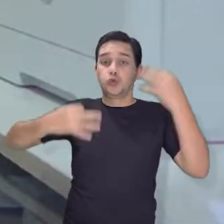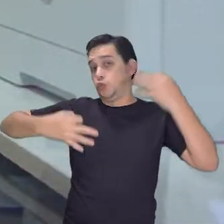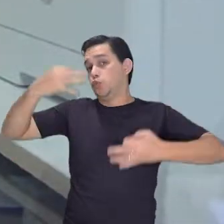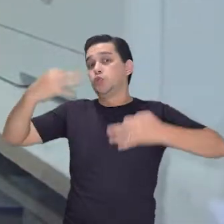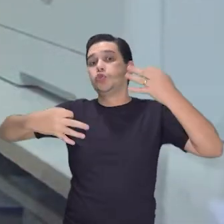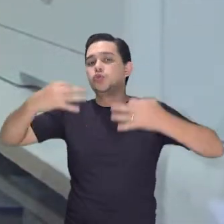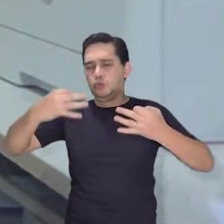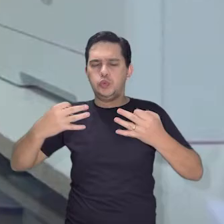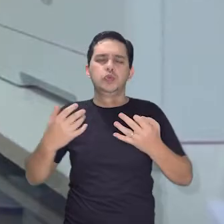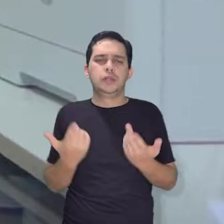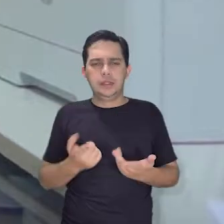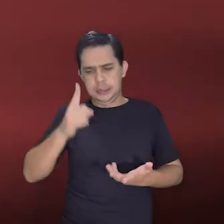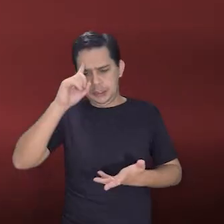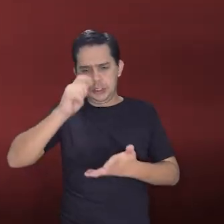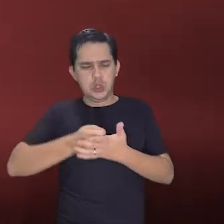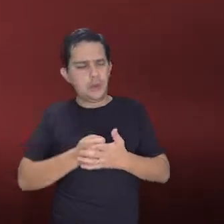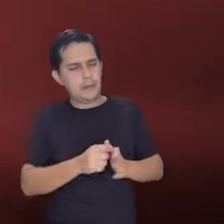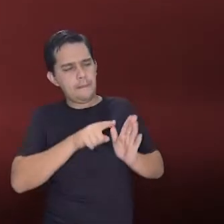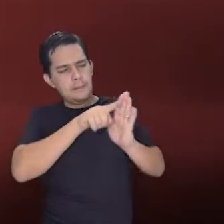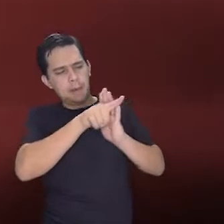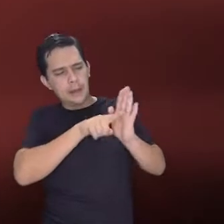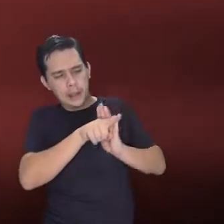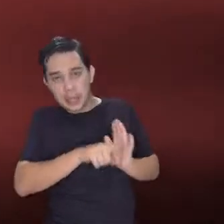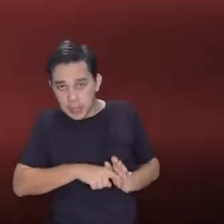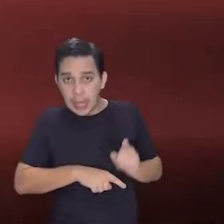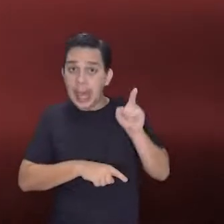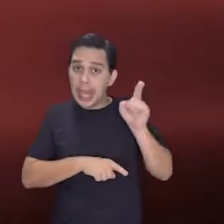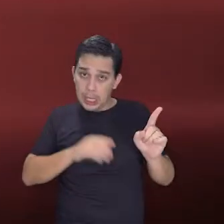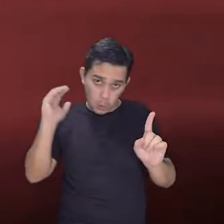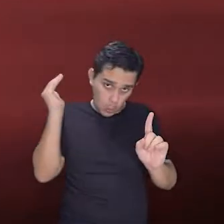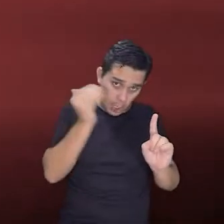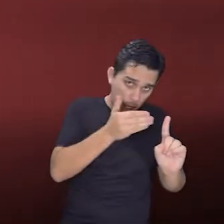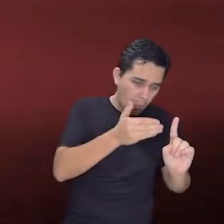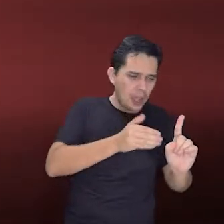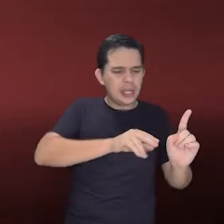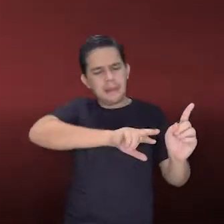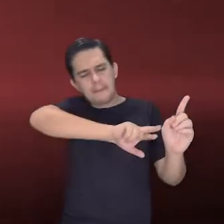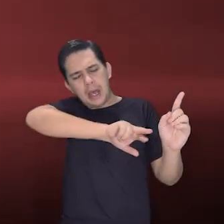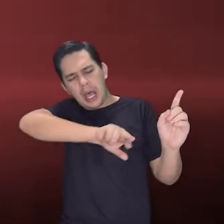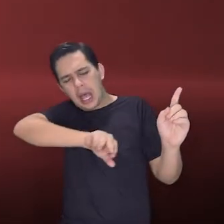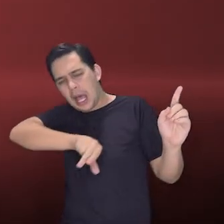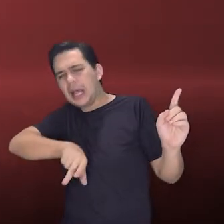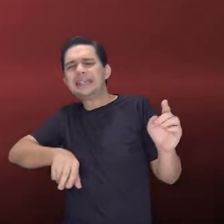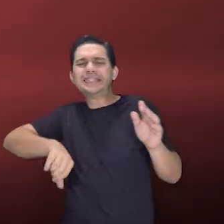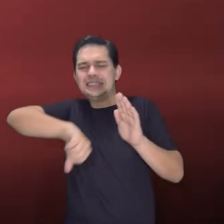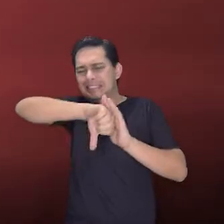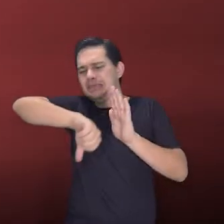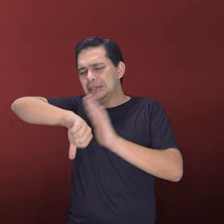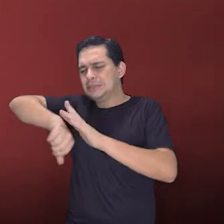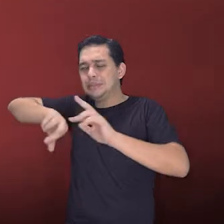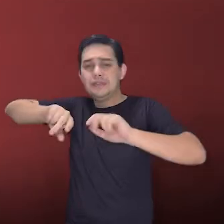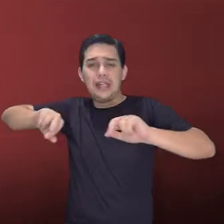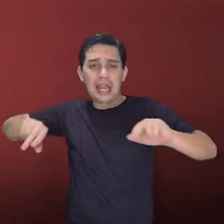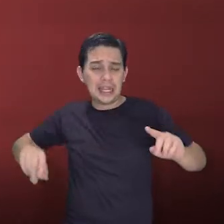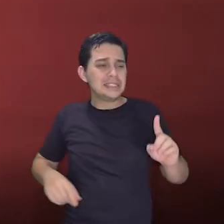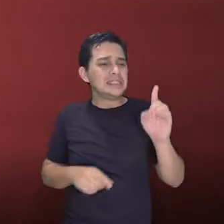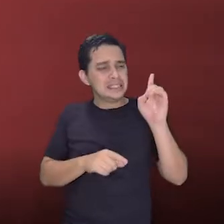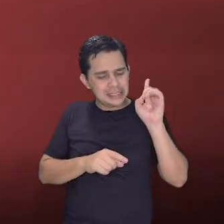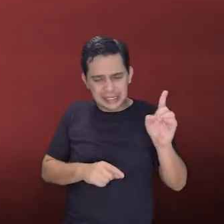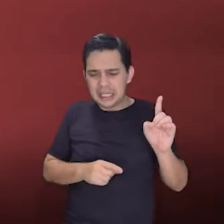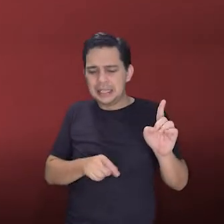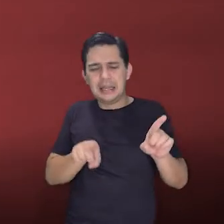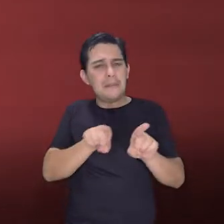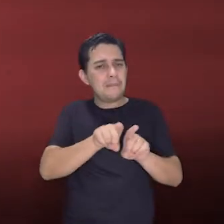Tribunal reconheceu também os maus antecedentes do réu, uma vez que já foi condenado pela prática do crime de associação